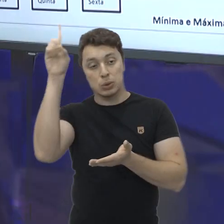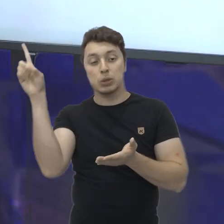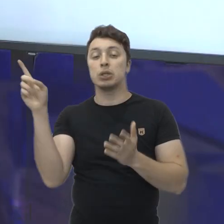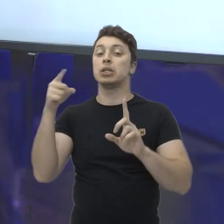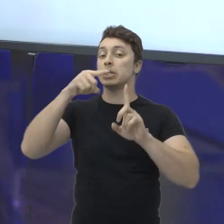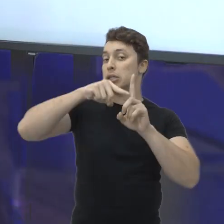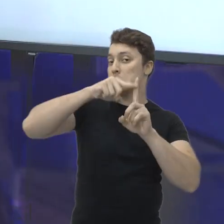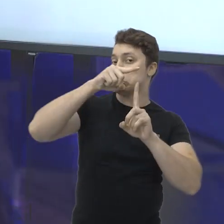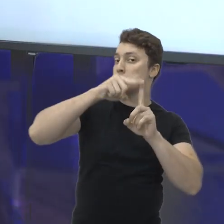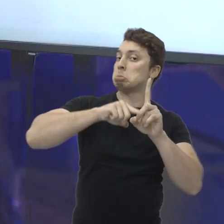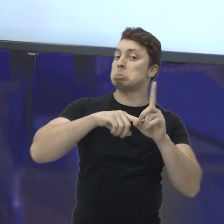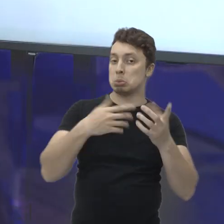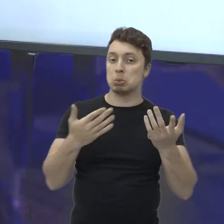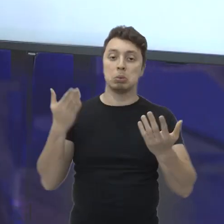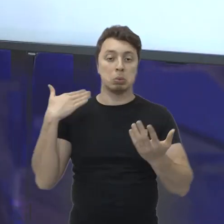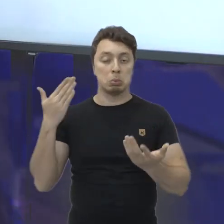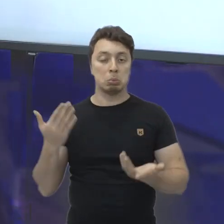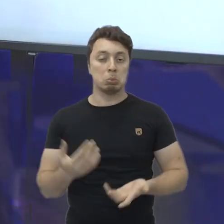temperaturas.